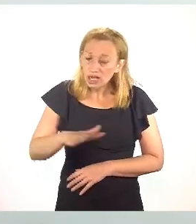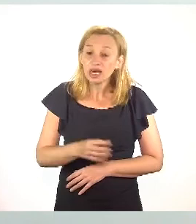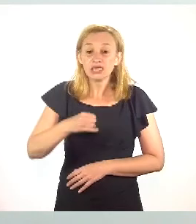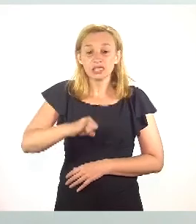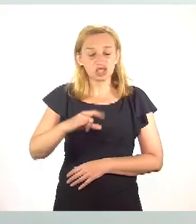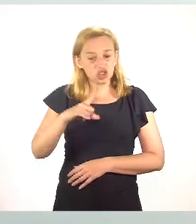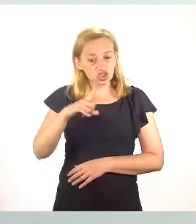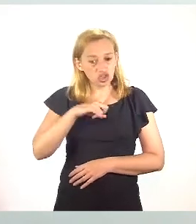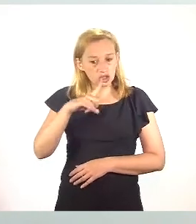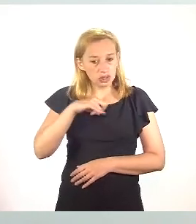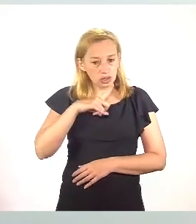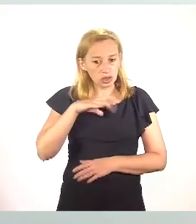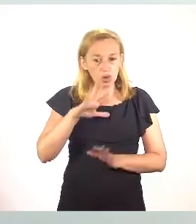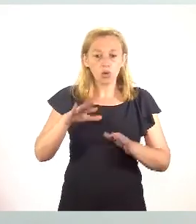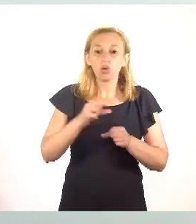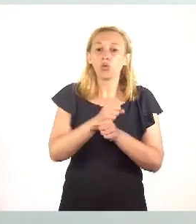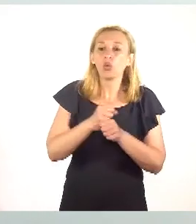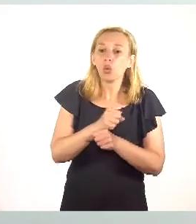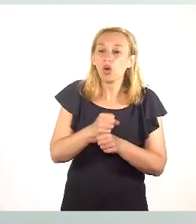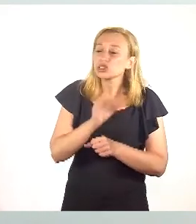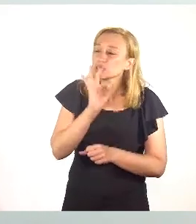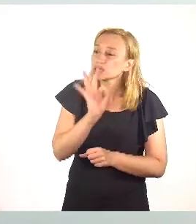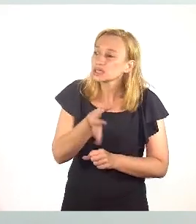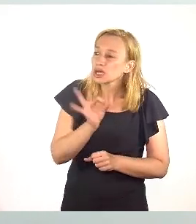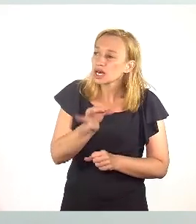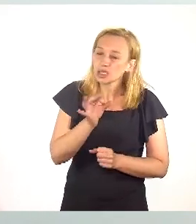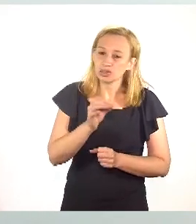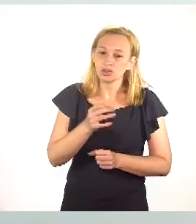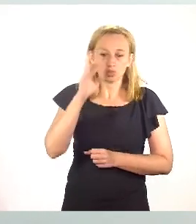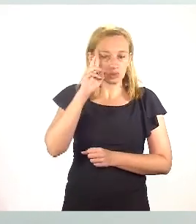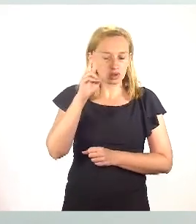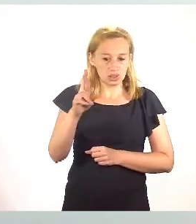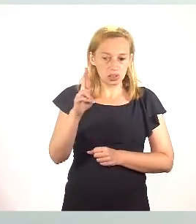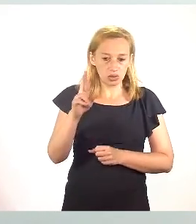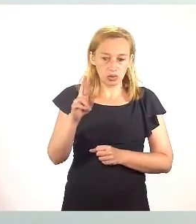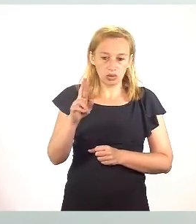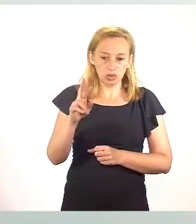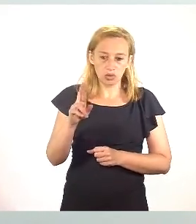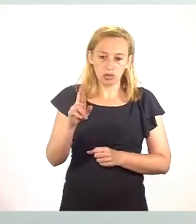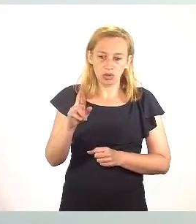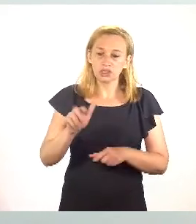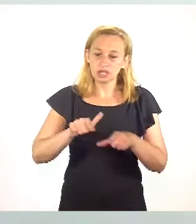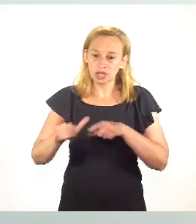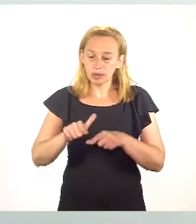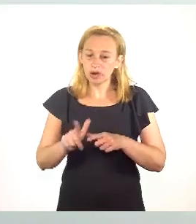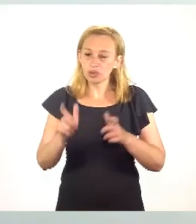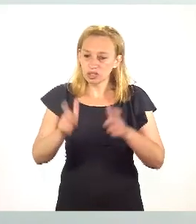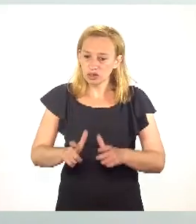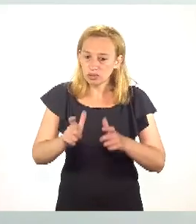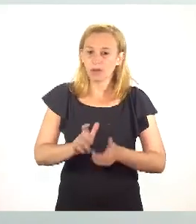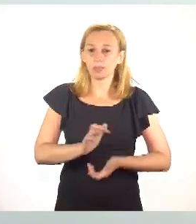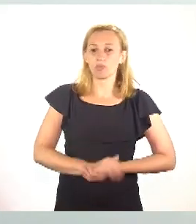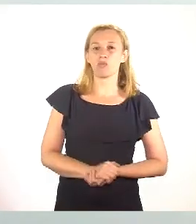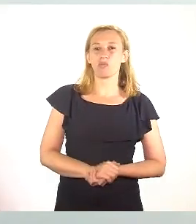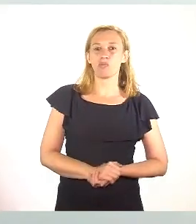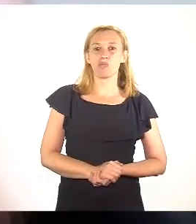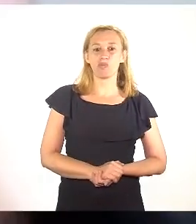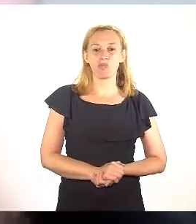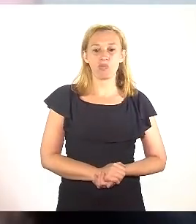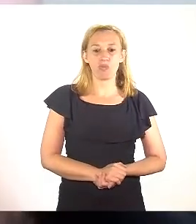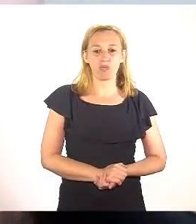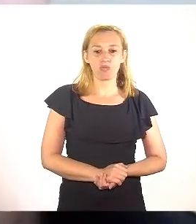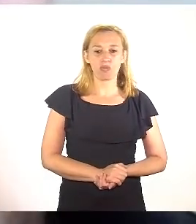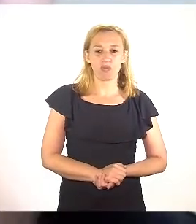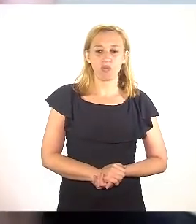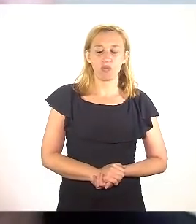tinha, em que ano especificamente o senhor teve essa inserção nessa área de saneamento? Não, deputado,